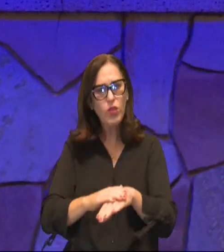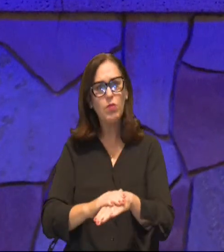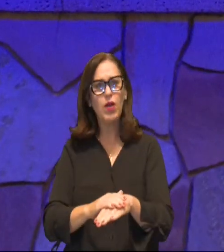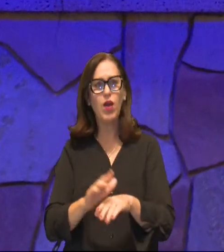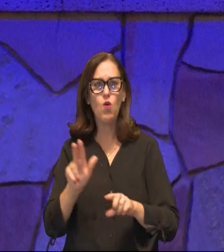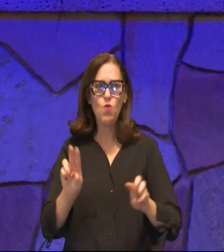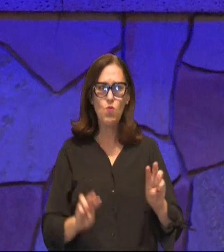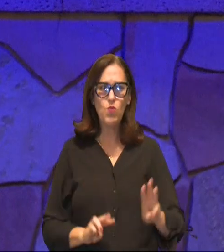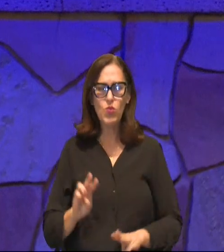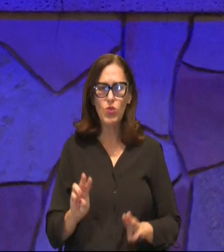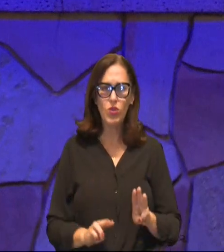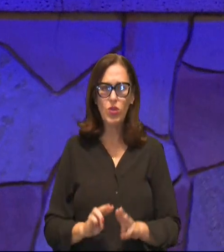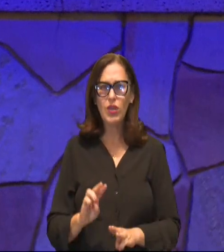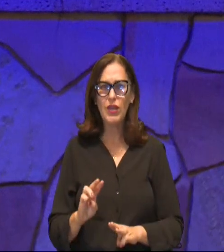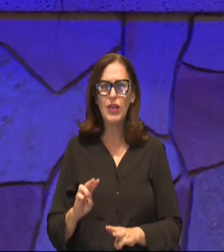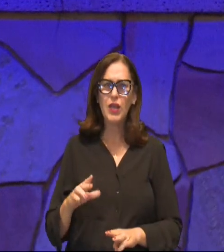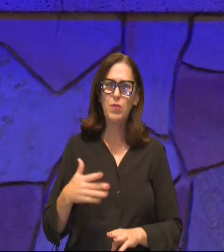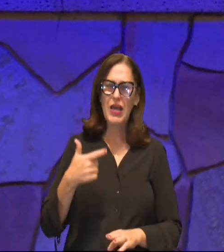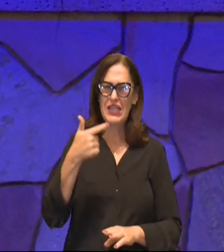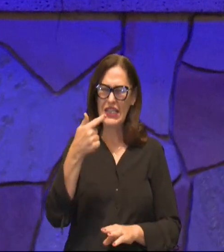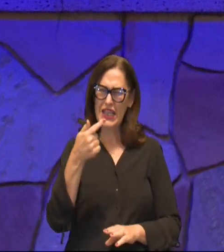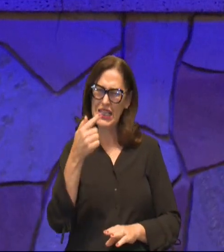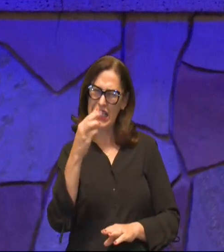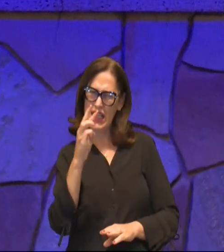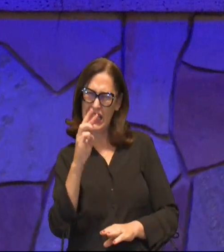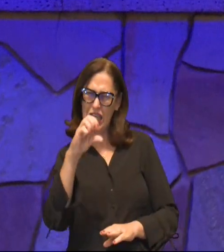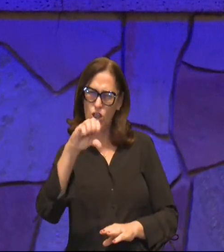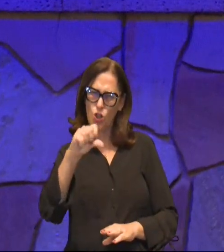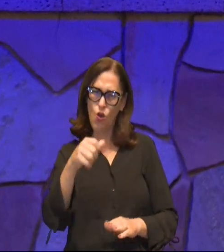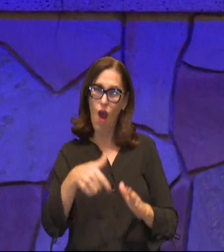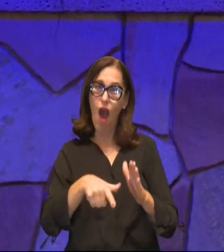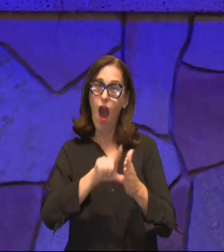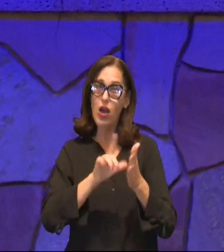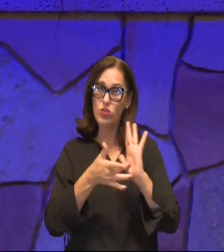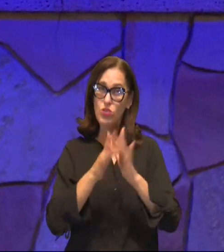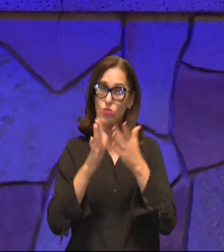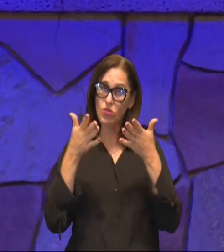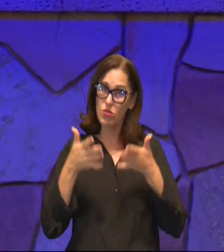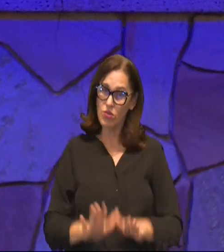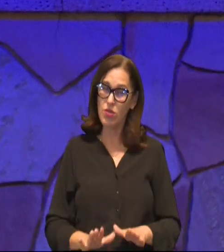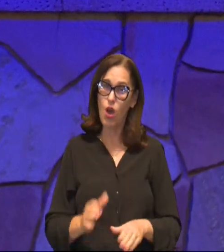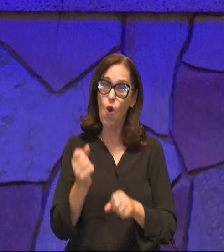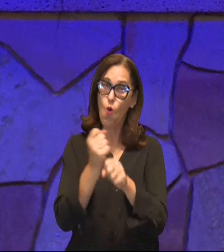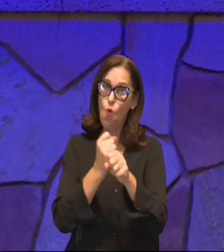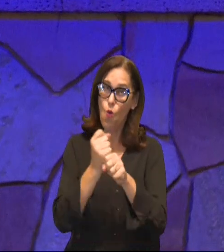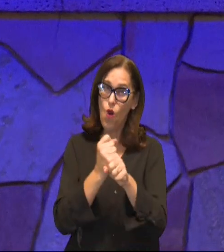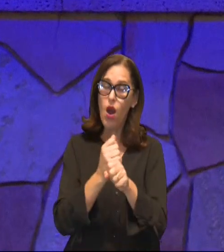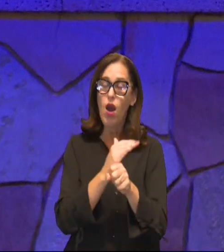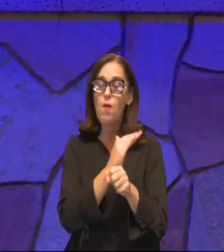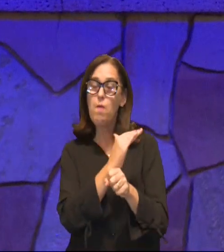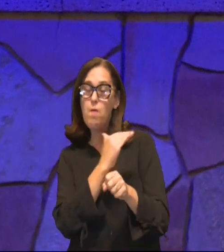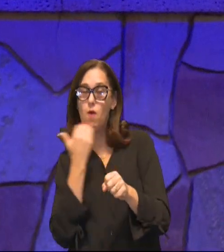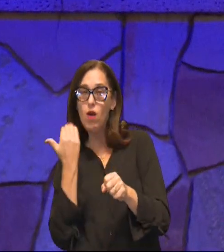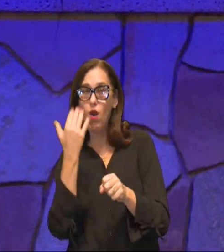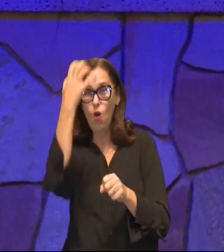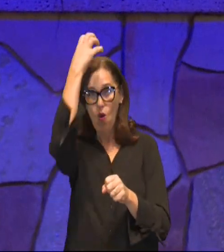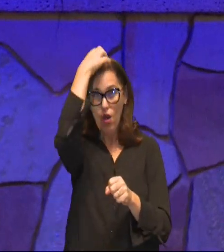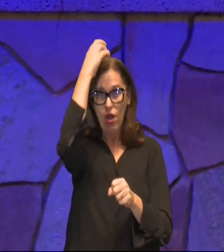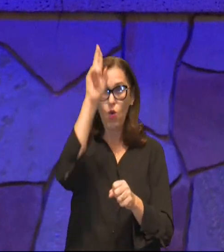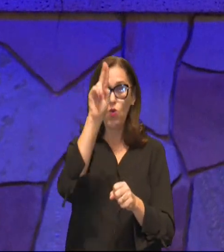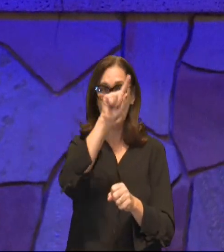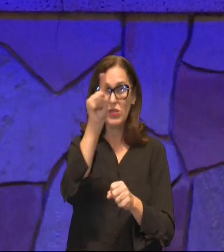ministério em aproximadamente 739 a.C., no ano em que morreu o rei